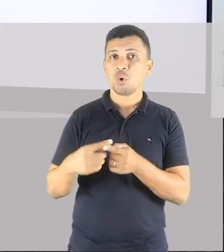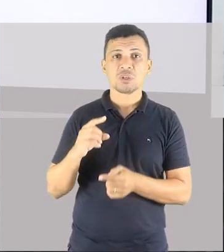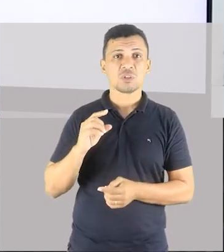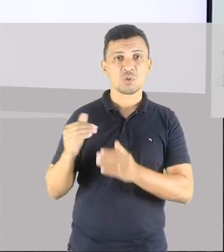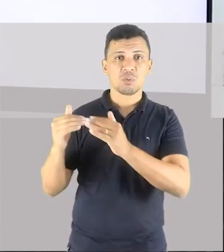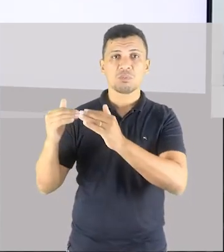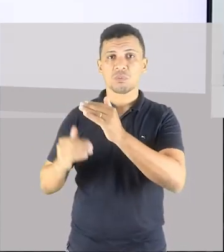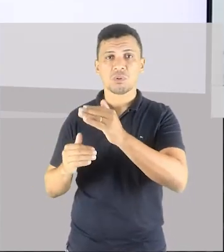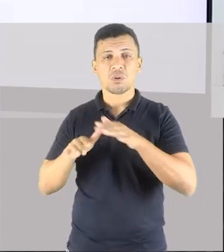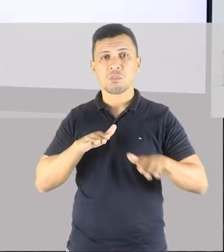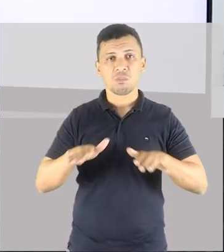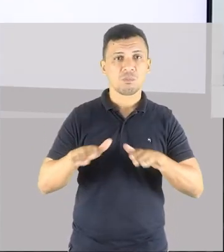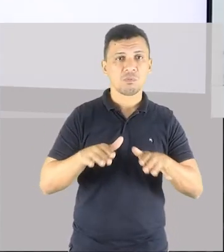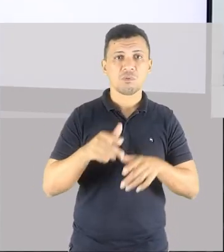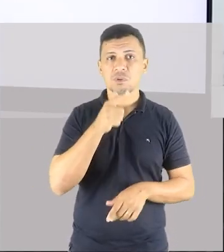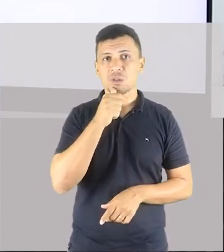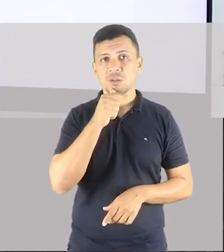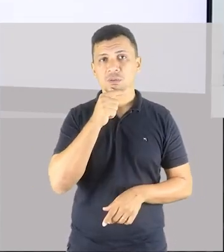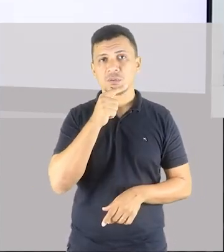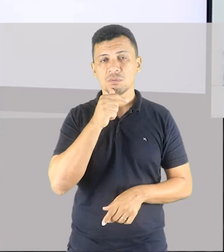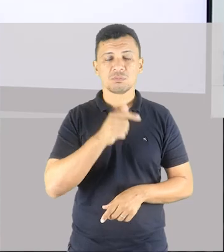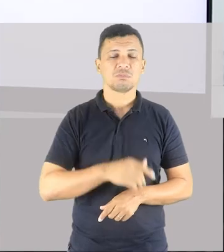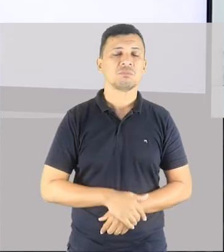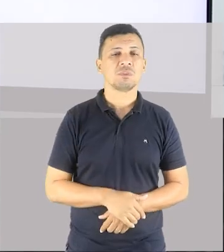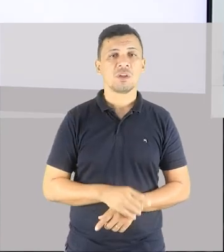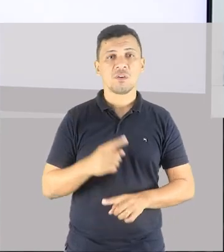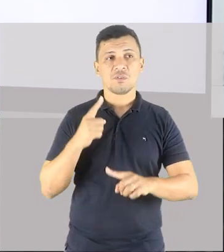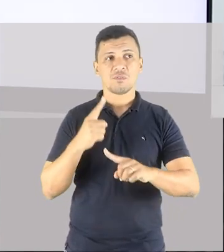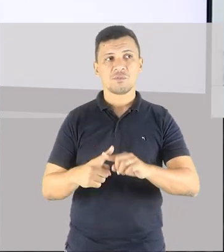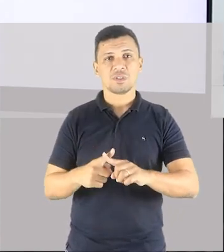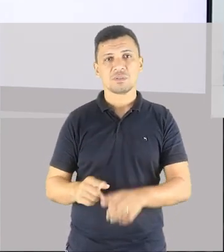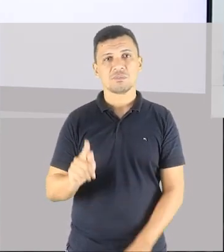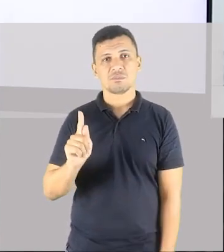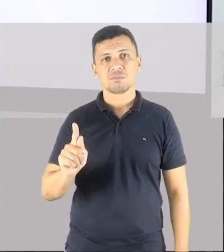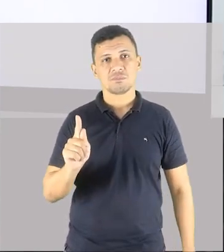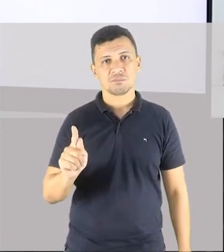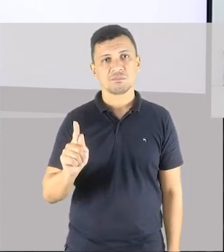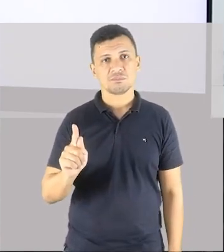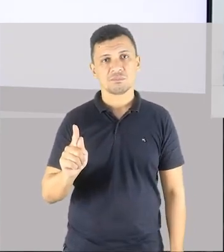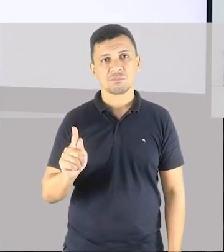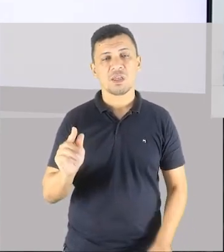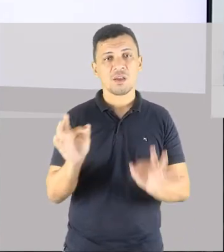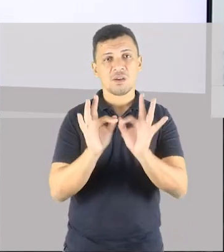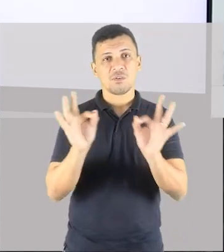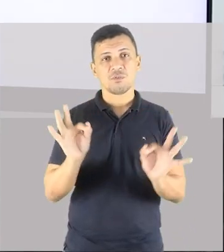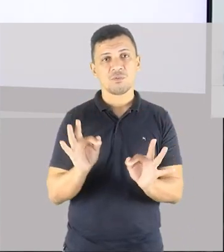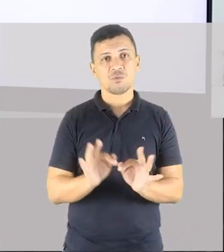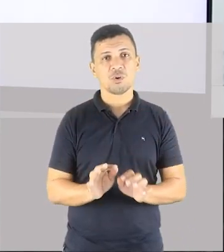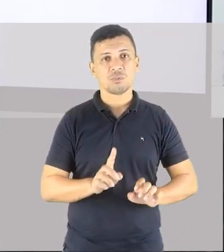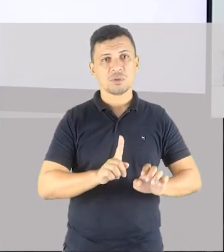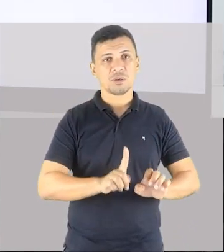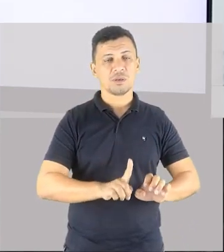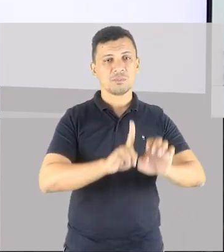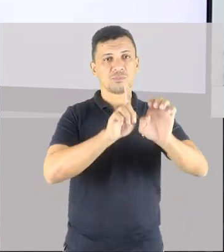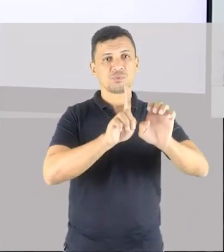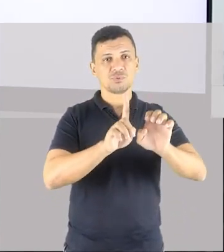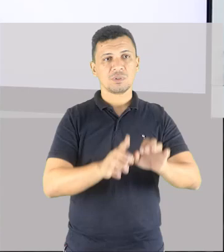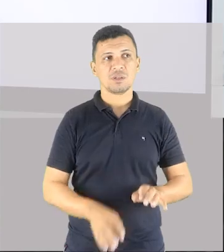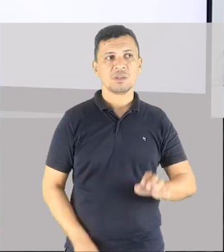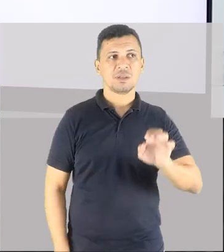baixo é que está deslocando água, tá? Vezes a gravidade. Essa é a fórmula do empuxo. Beleza? É